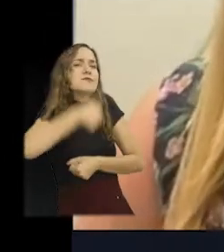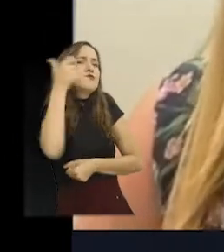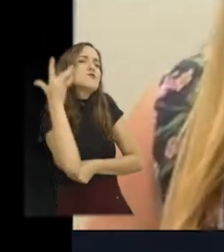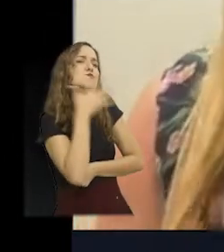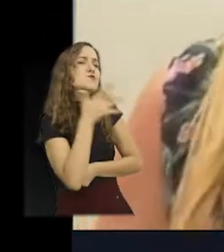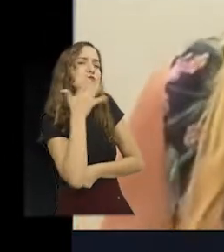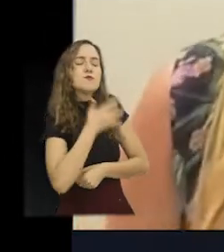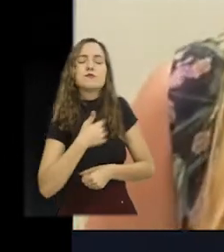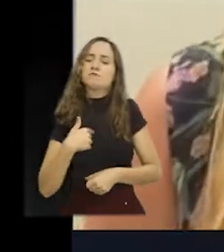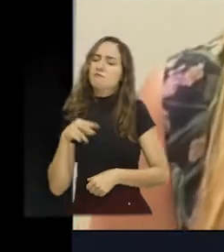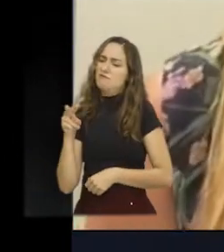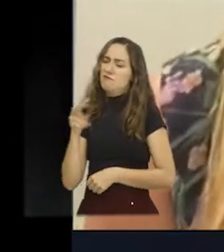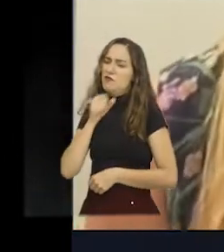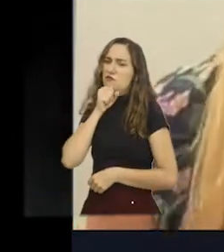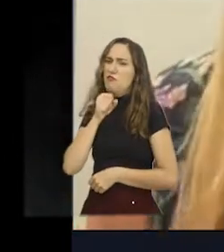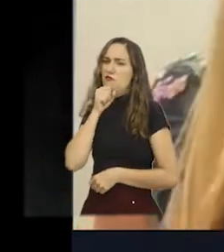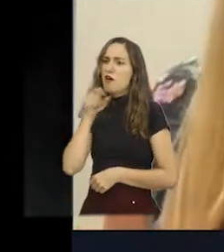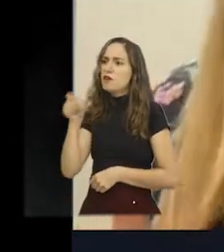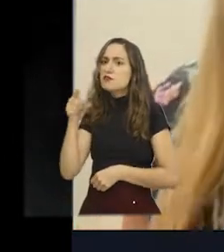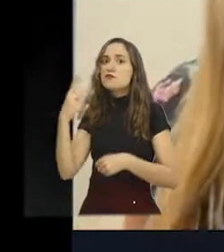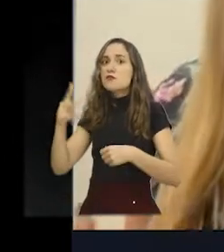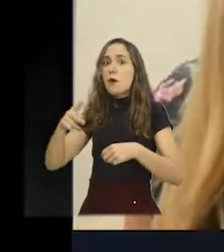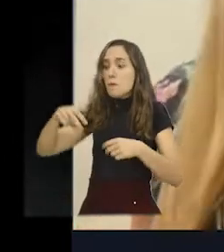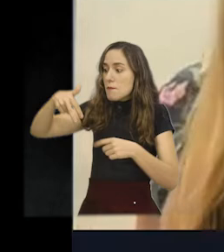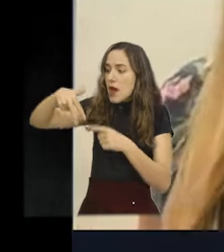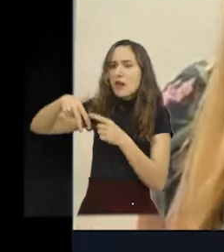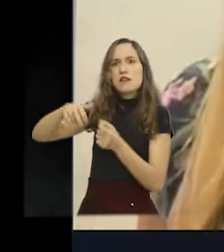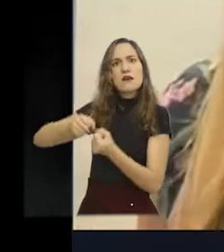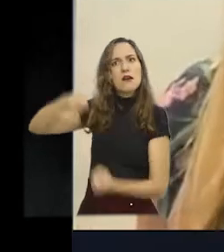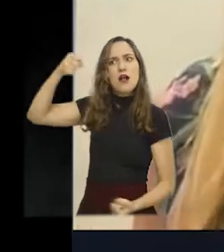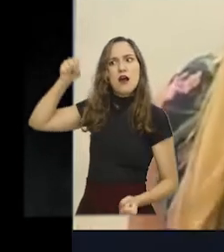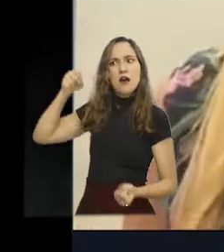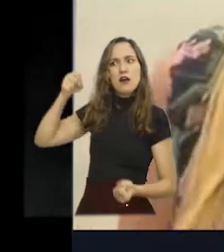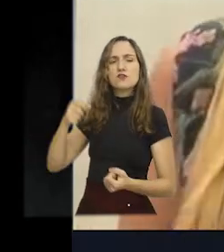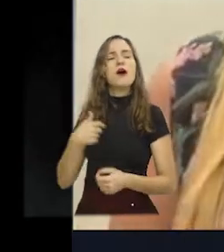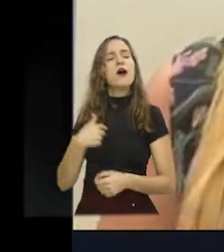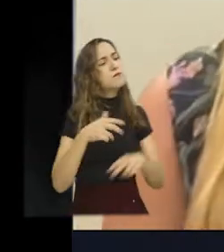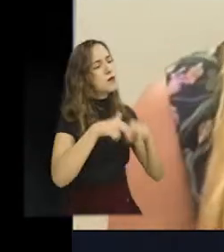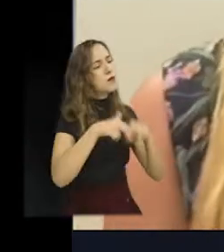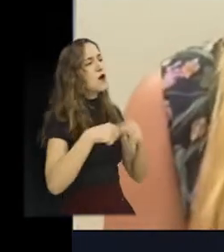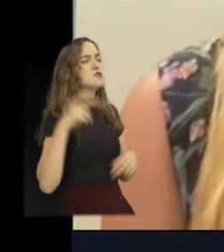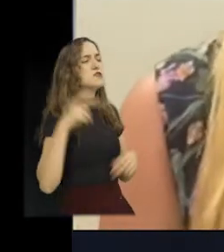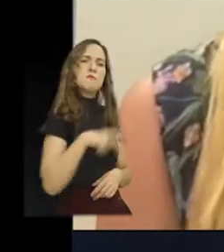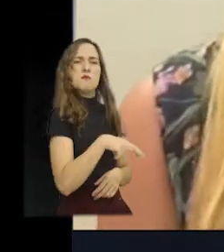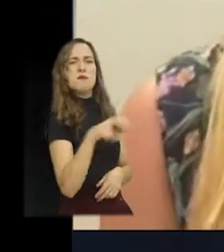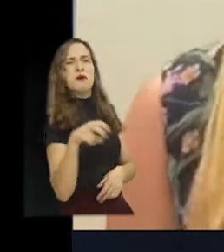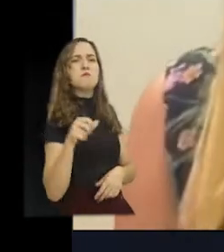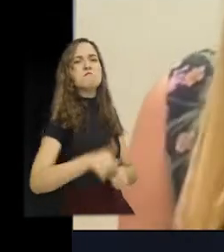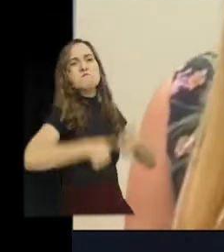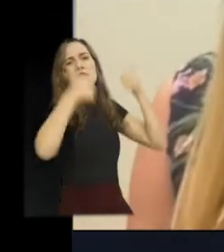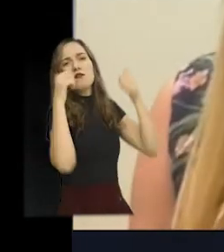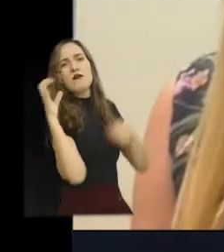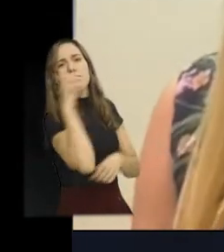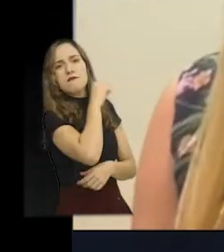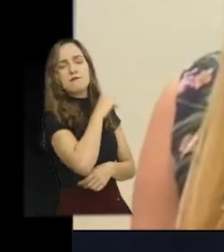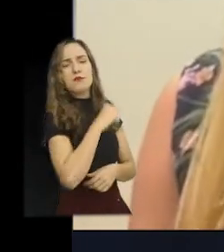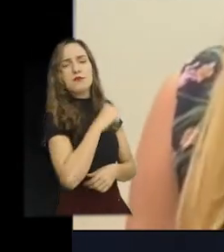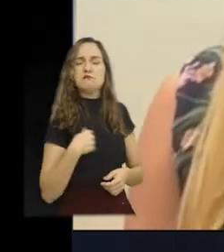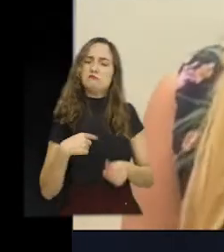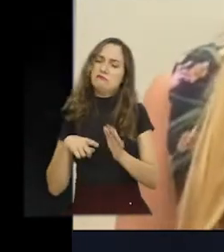netinha. Vovó, como você tem pernas grandes? É para correr melhor, minha